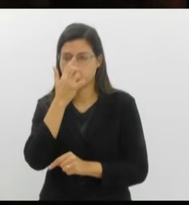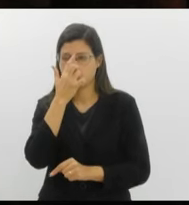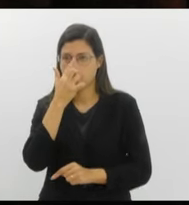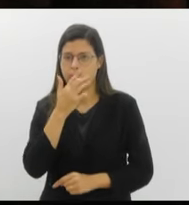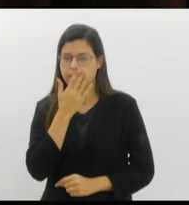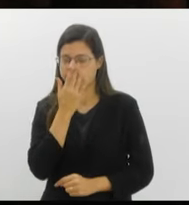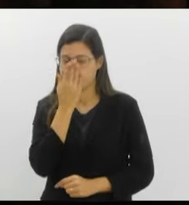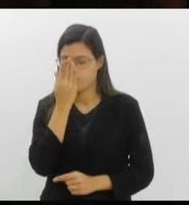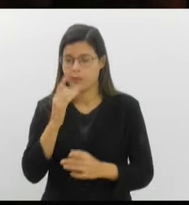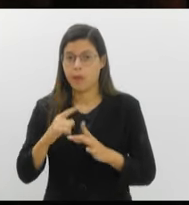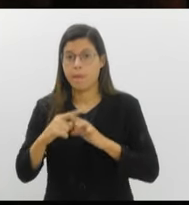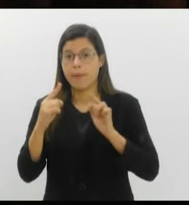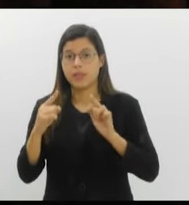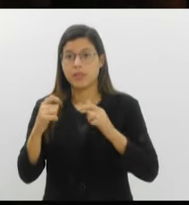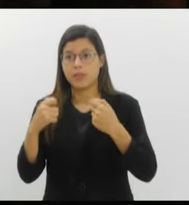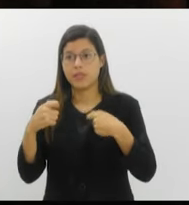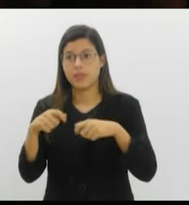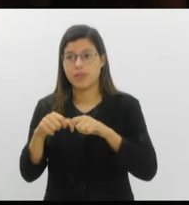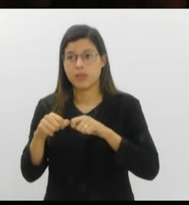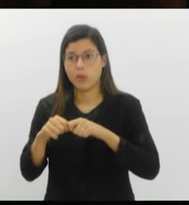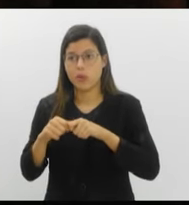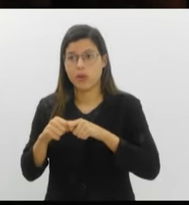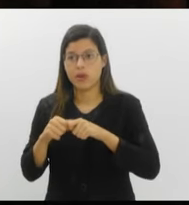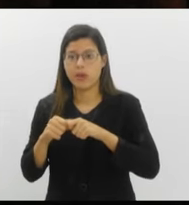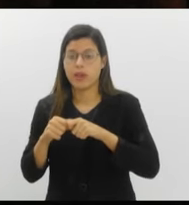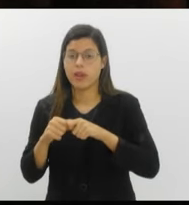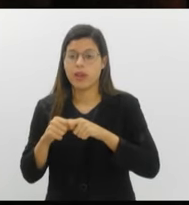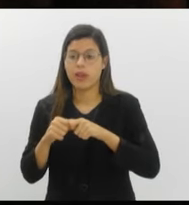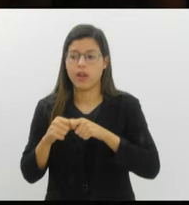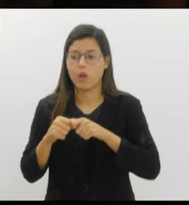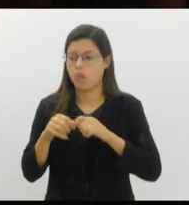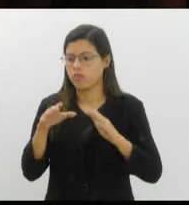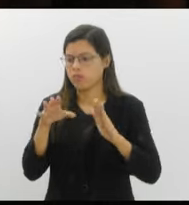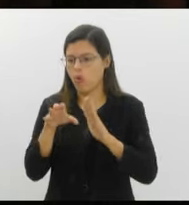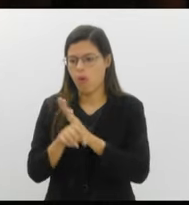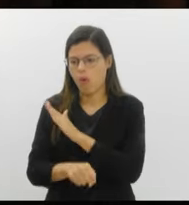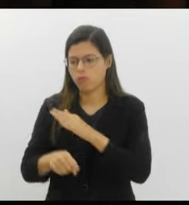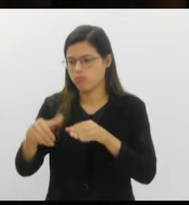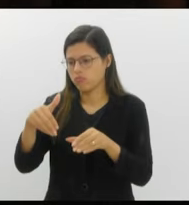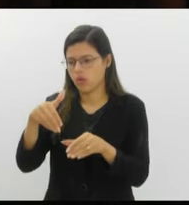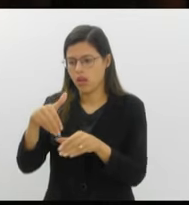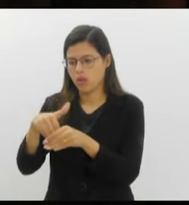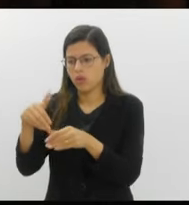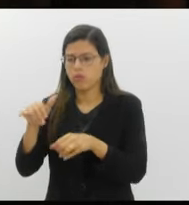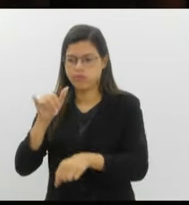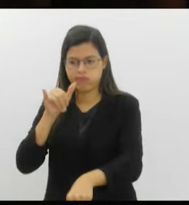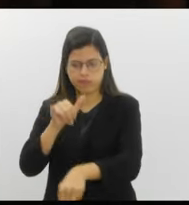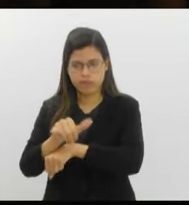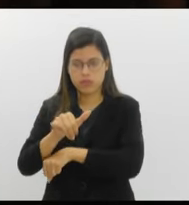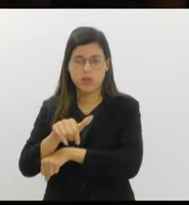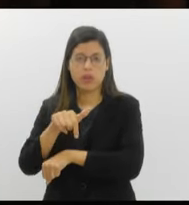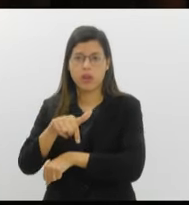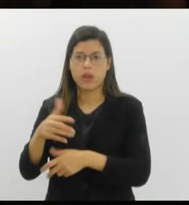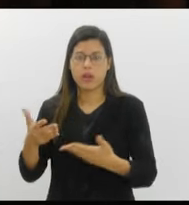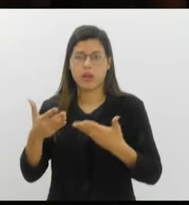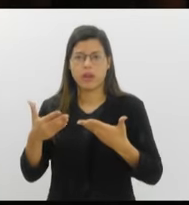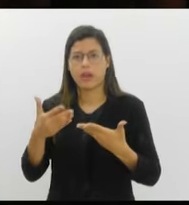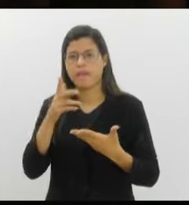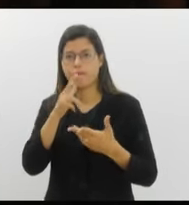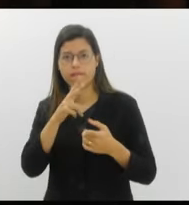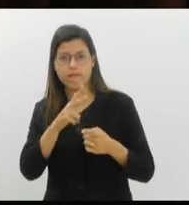ele, cometendo uma fraude eleitoral, um calote eleitoral, uma pantomima eleitoral, ele pretende vencer a eleição,